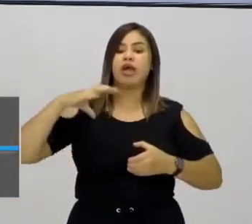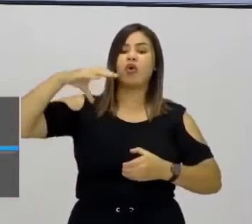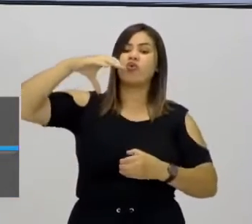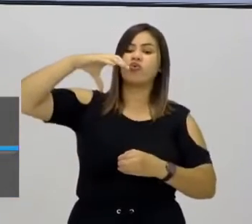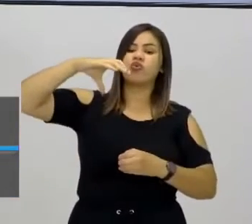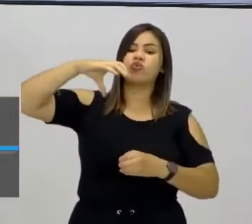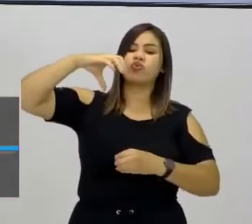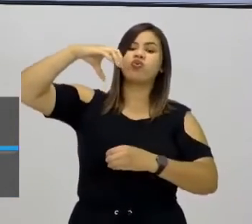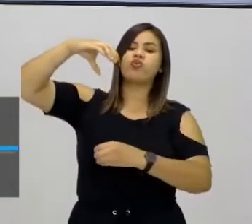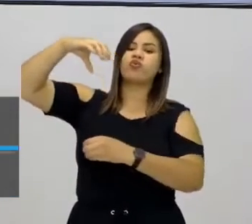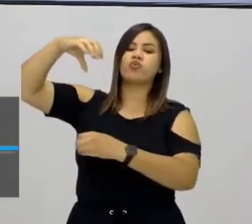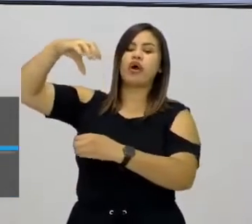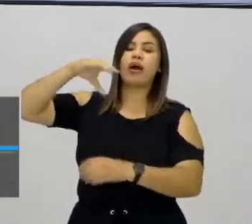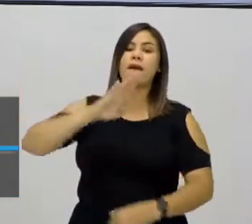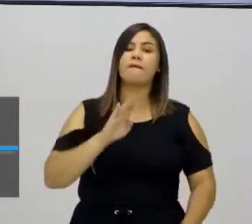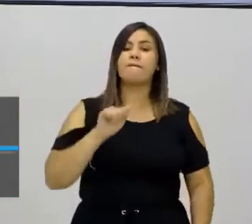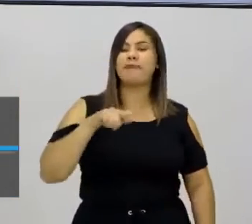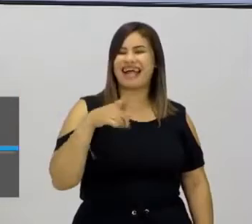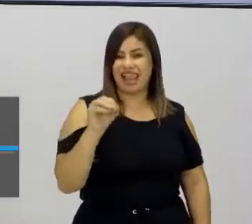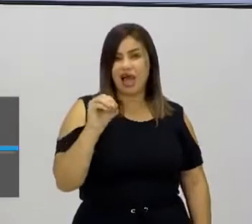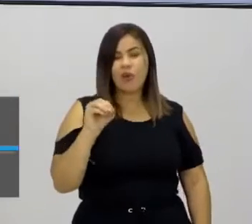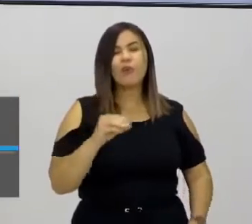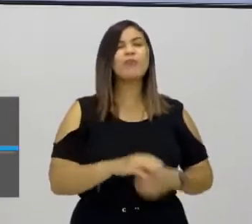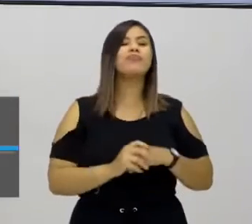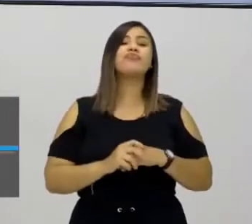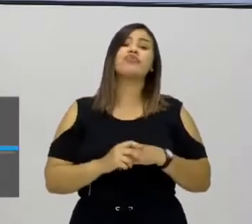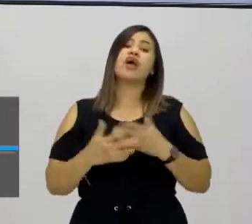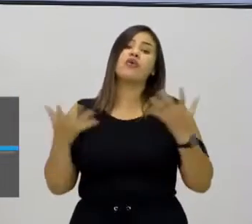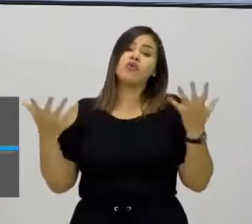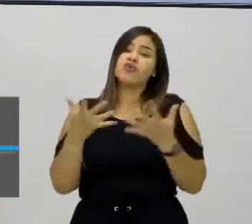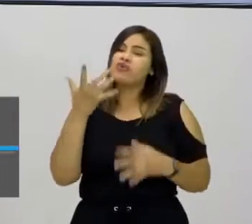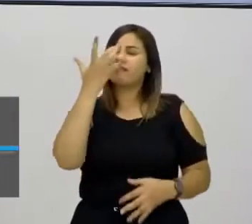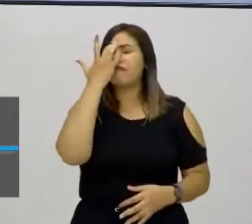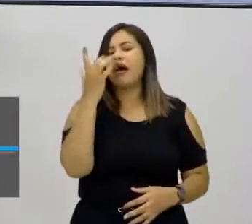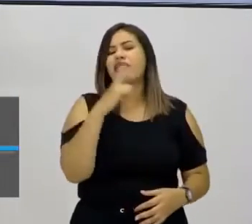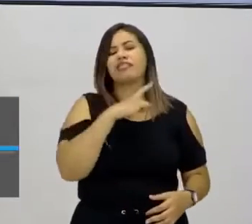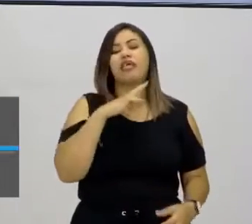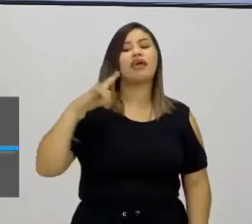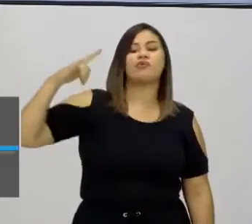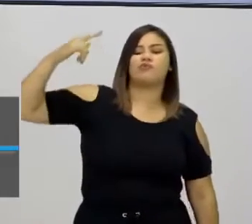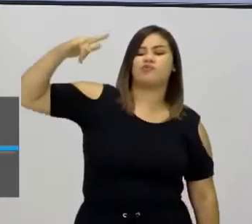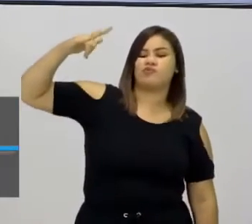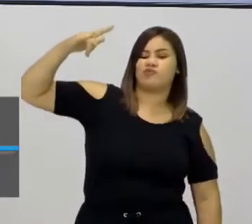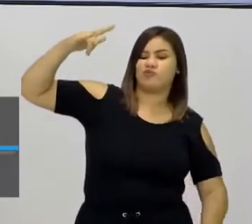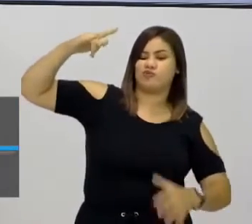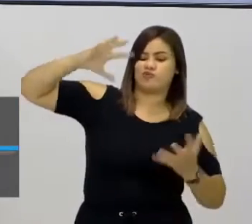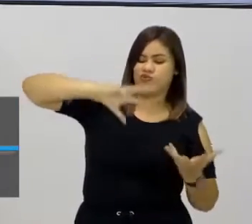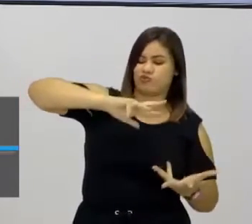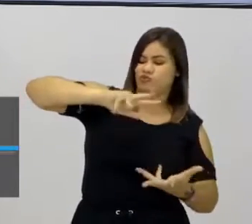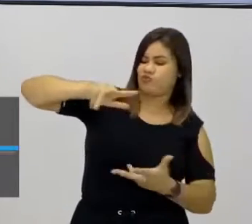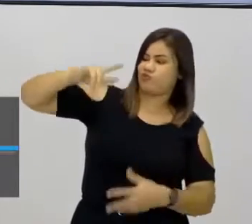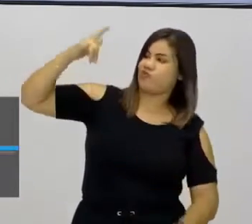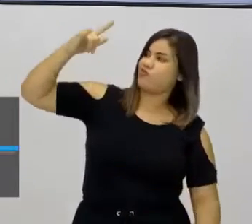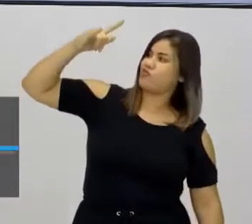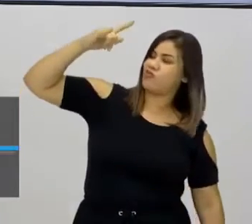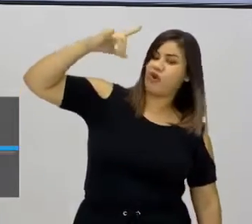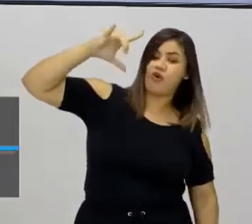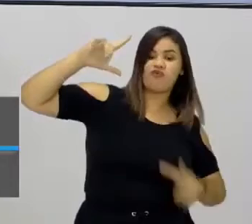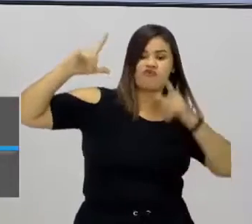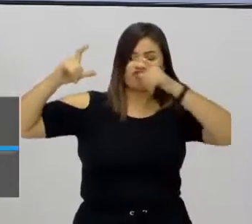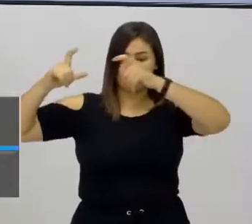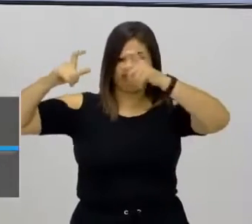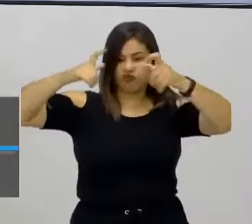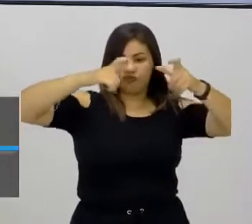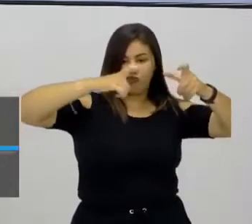também menos imagens que o avião. Hoje você tem aí o satélite, aí proporciona aí, né, uma visualização do uso, da ocupação do